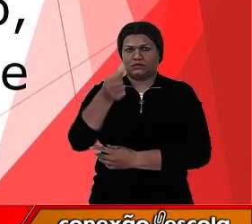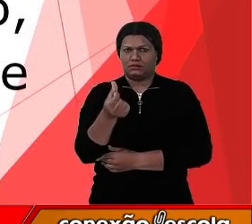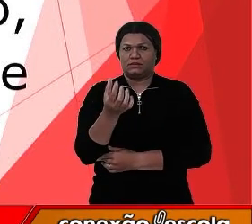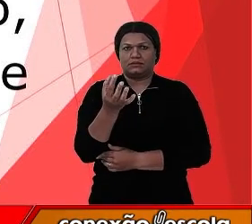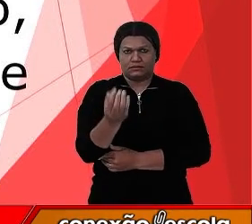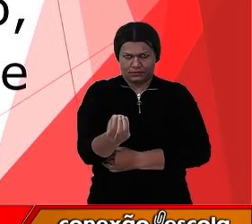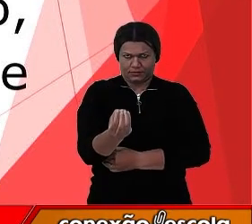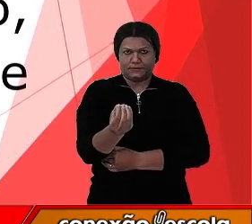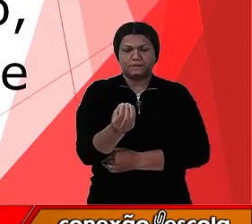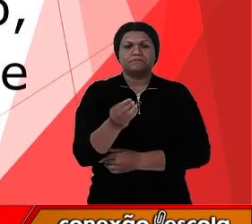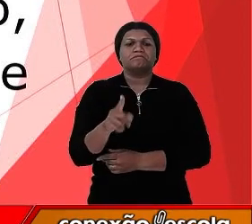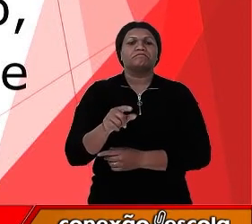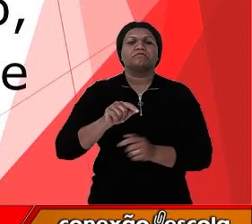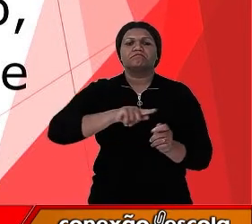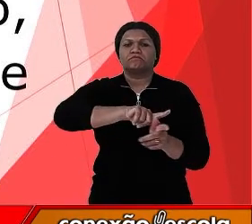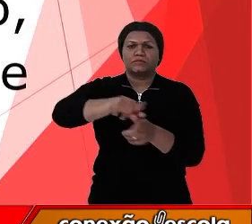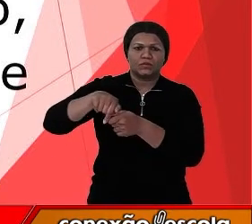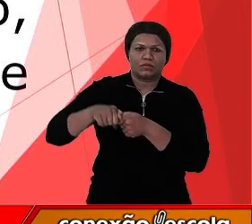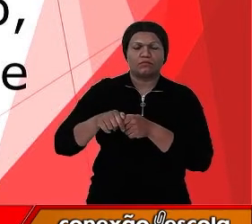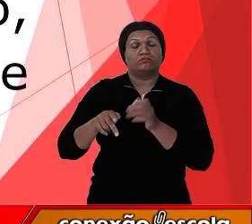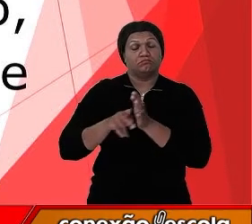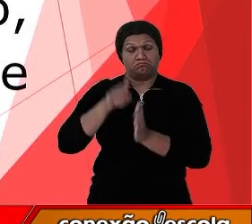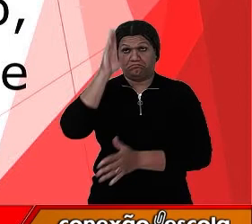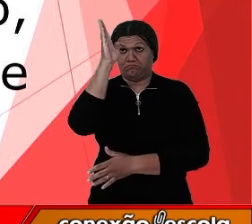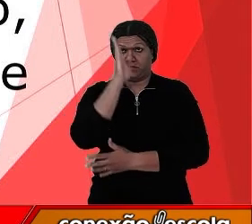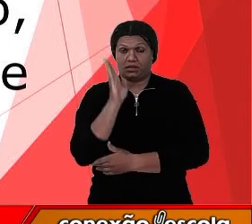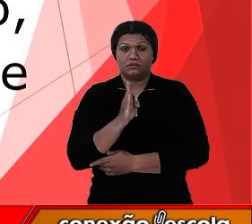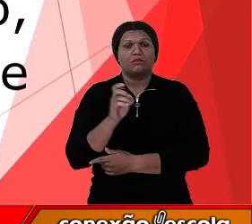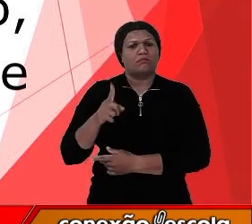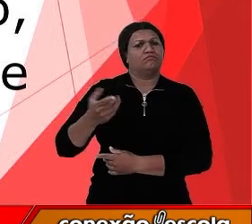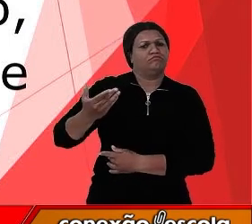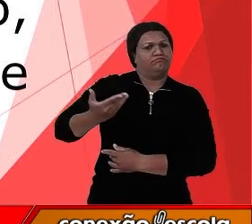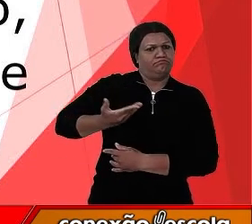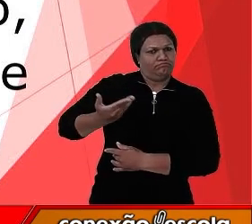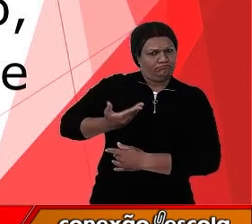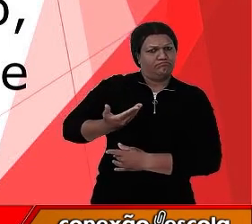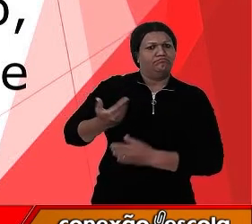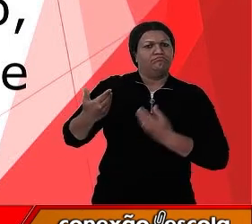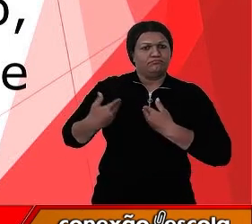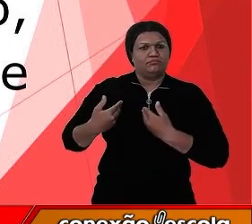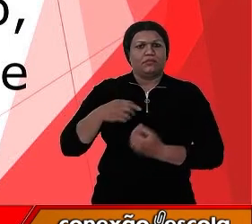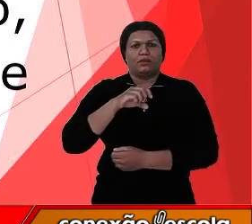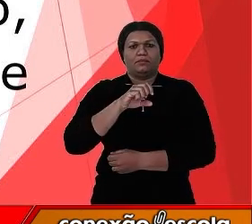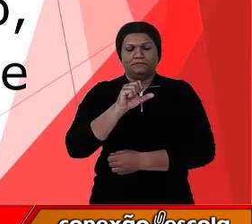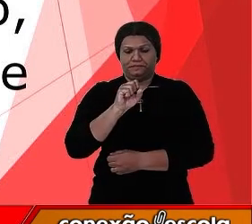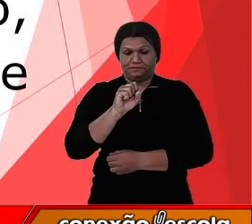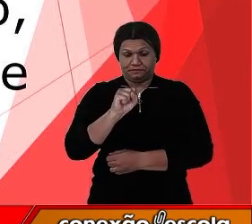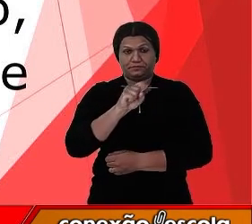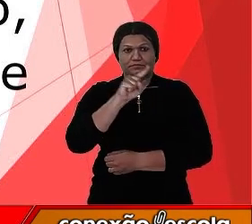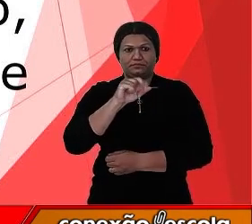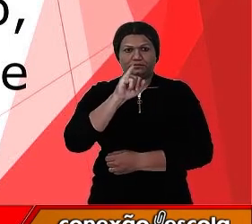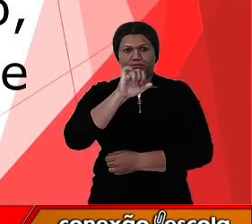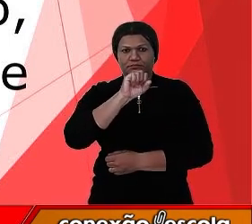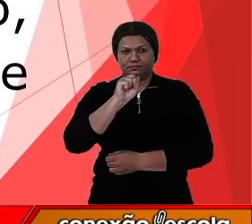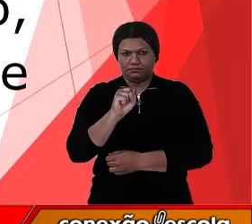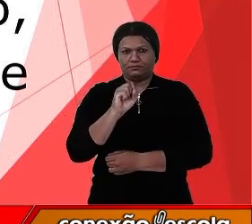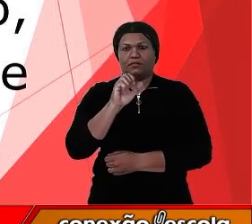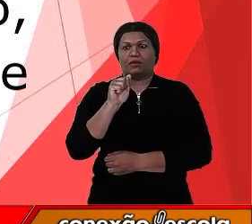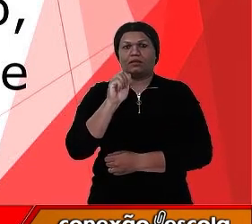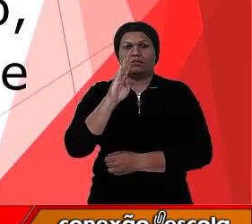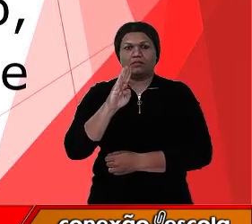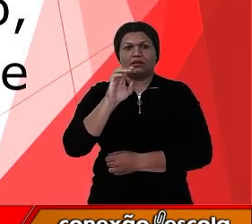1960 um geógrafo brasileiro super brother meu Aziz ab'saber